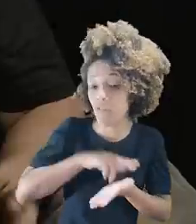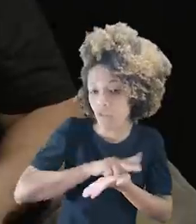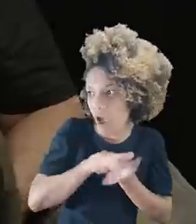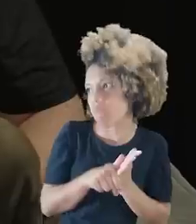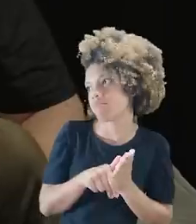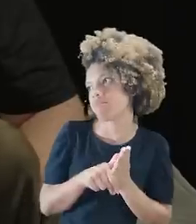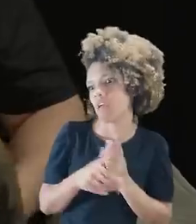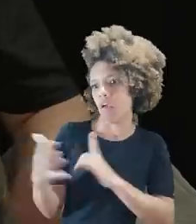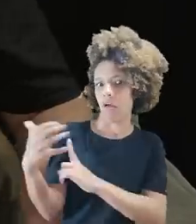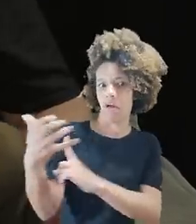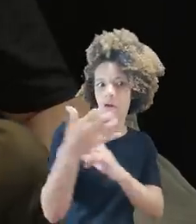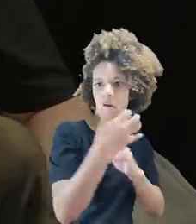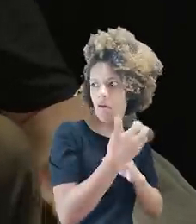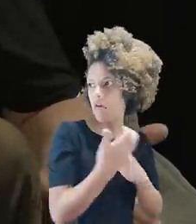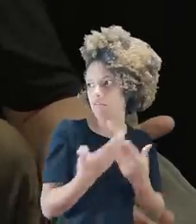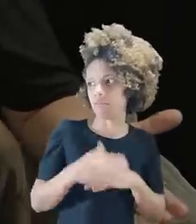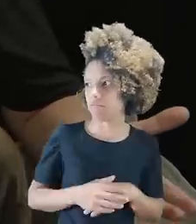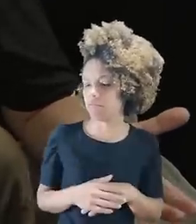médico ele hoje ele